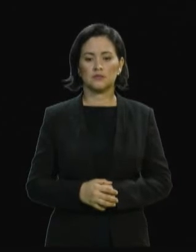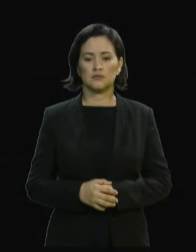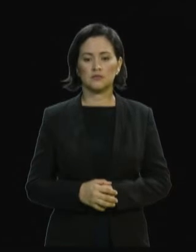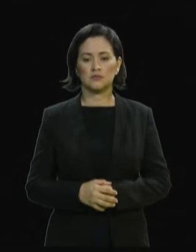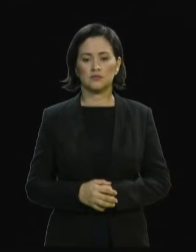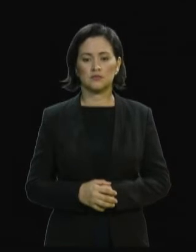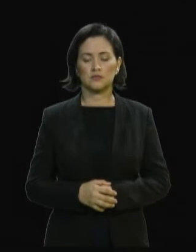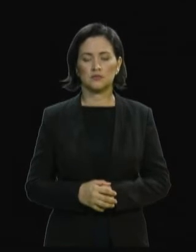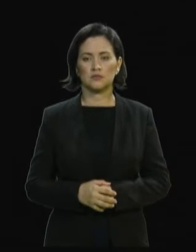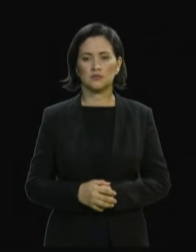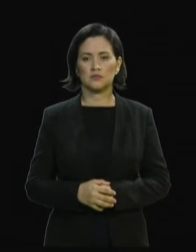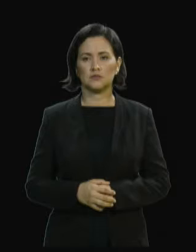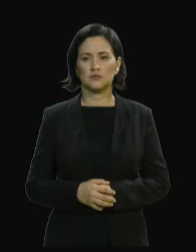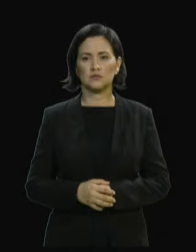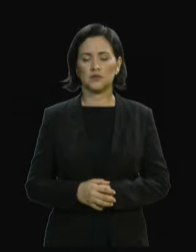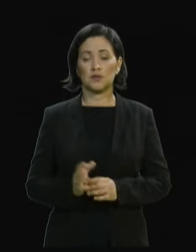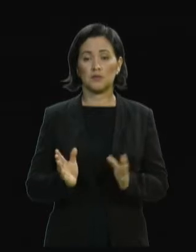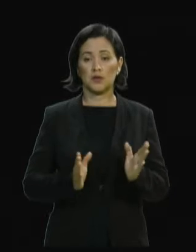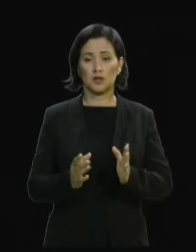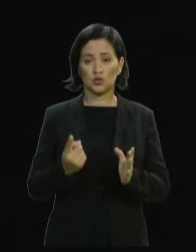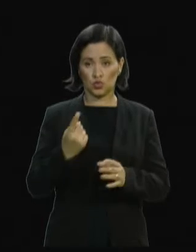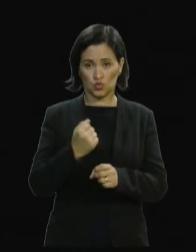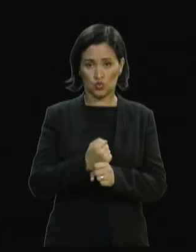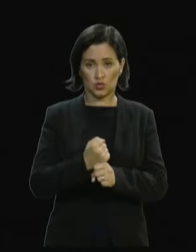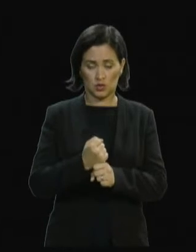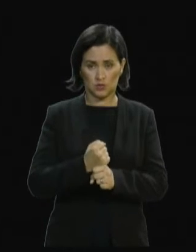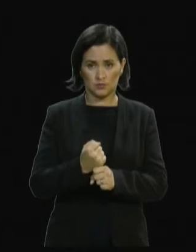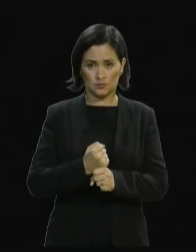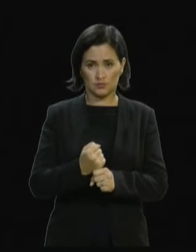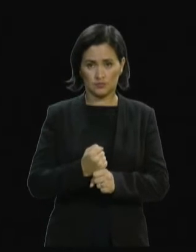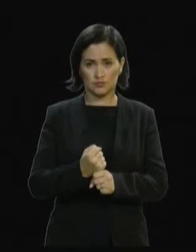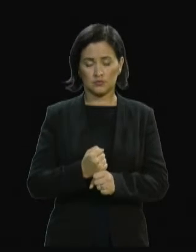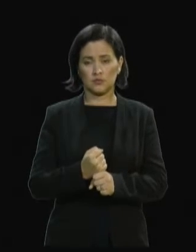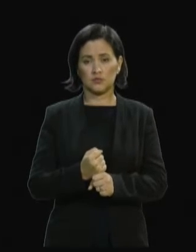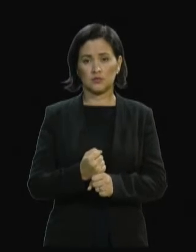prorroga aqui por um ano a execução de